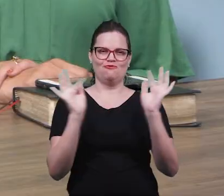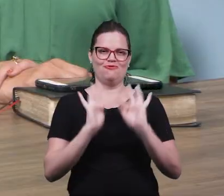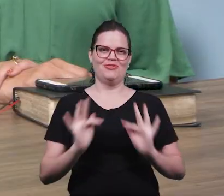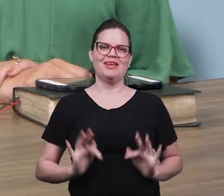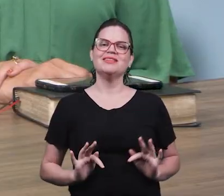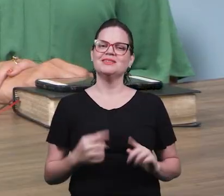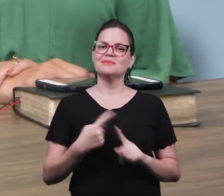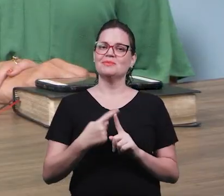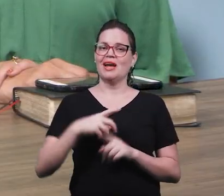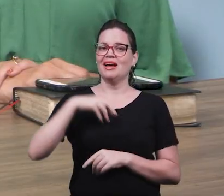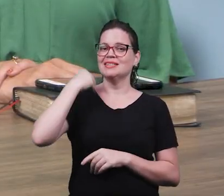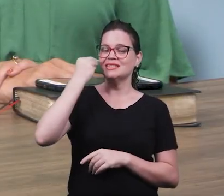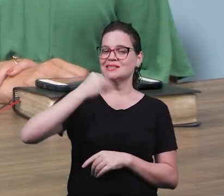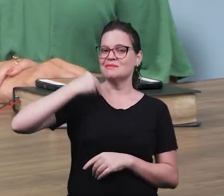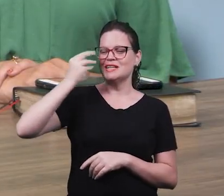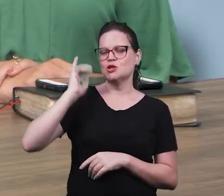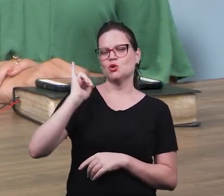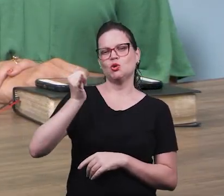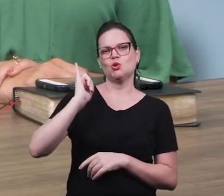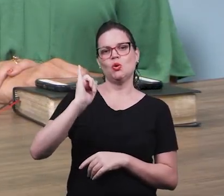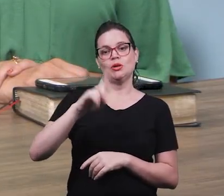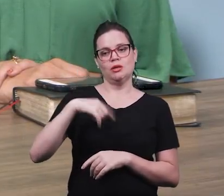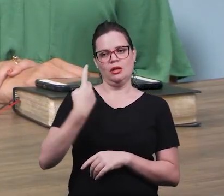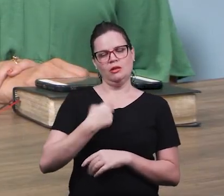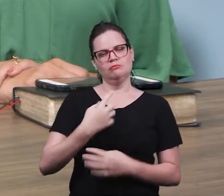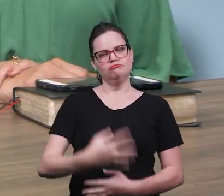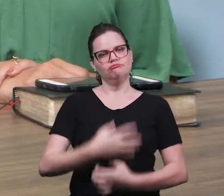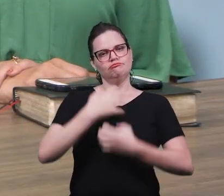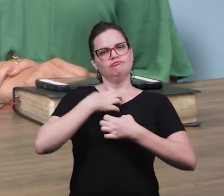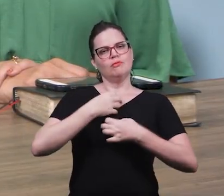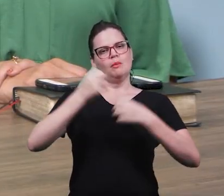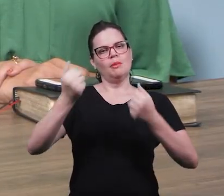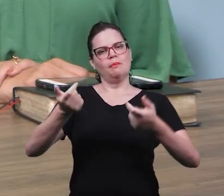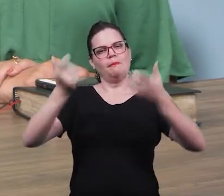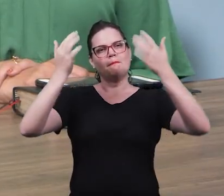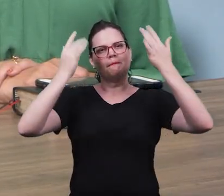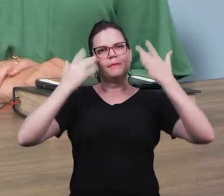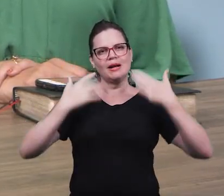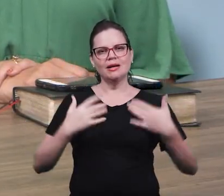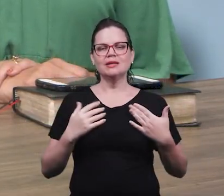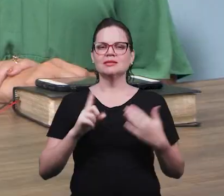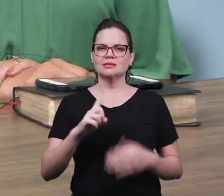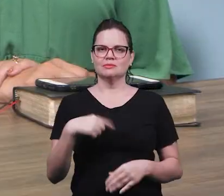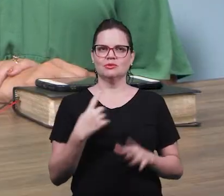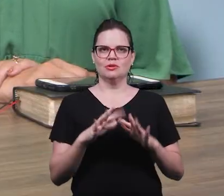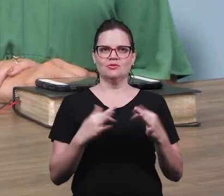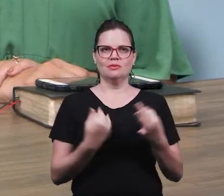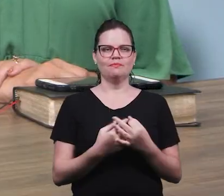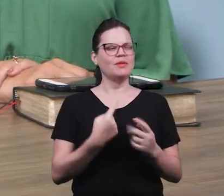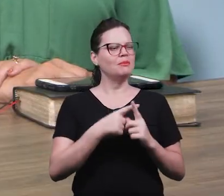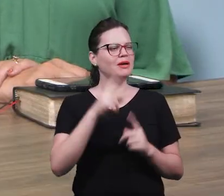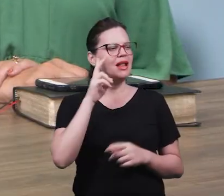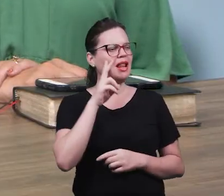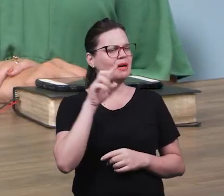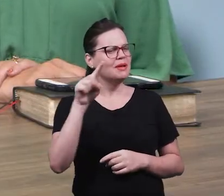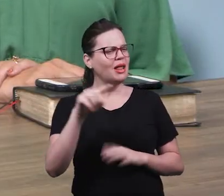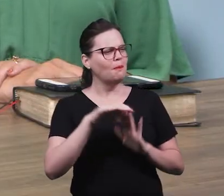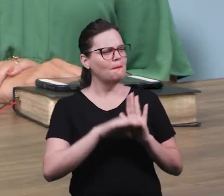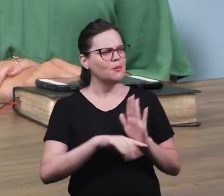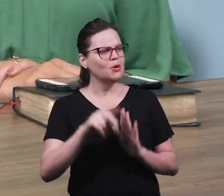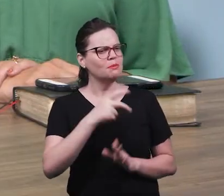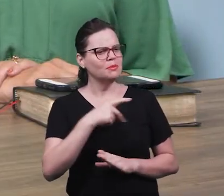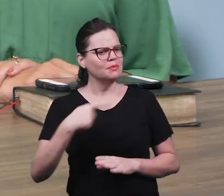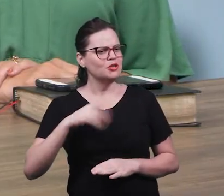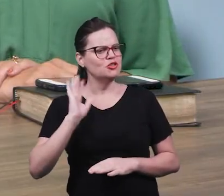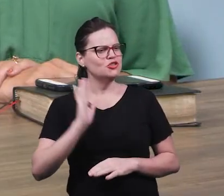têm contribuído para enriquecer os nossos lares. Tem irmãos que falam para nós, sabe aquele programa com o pastor fulano e a irmã,